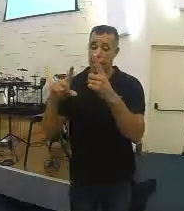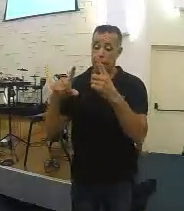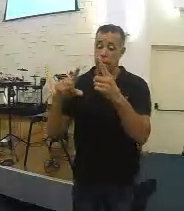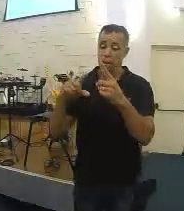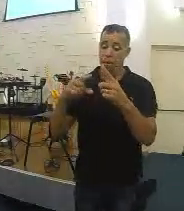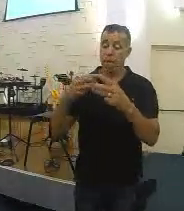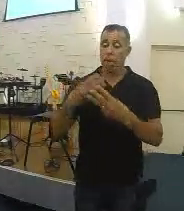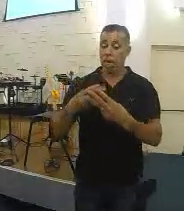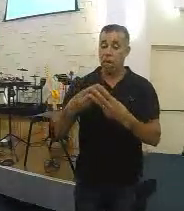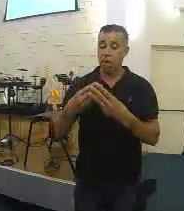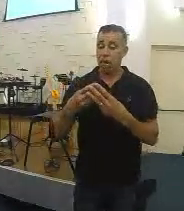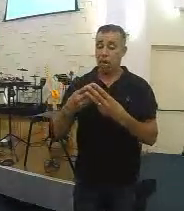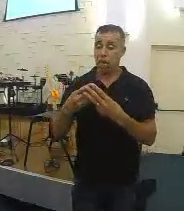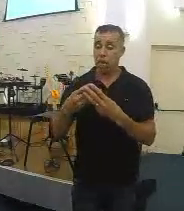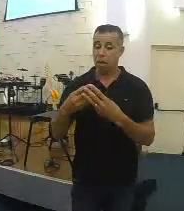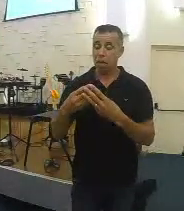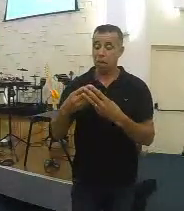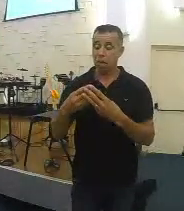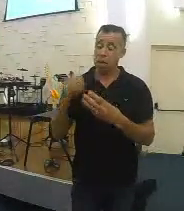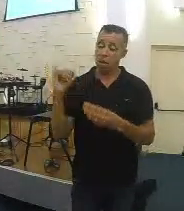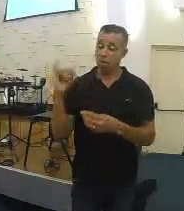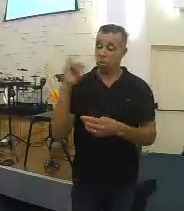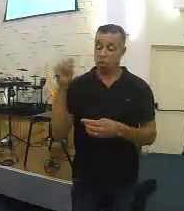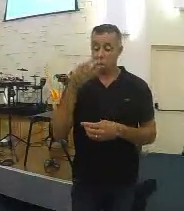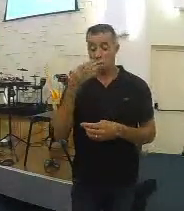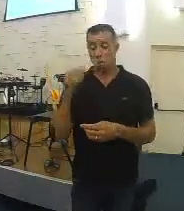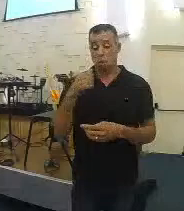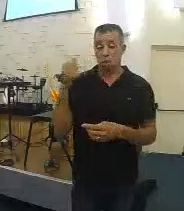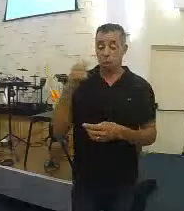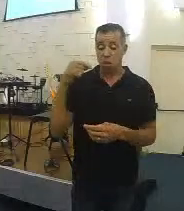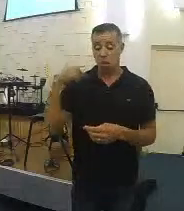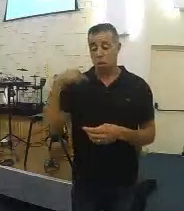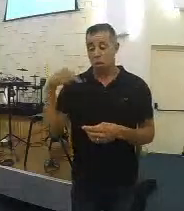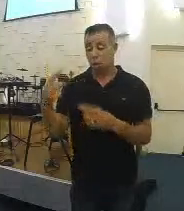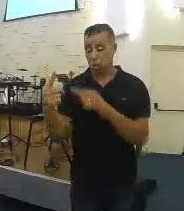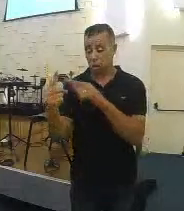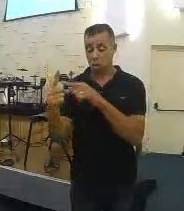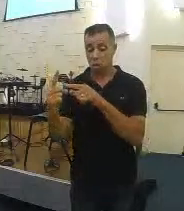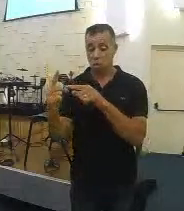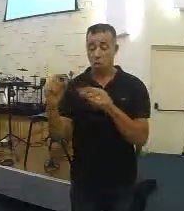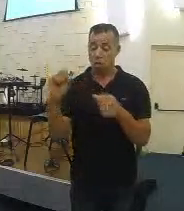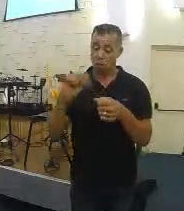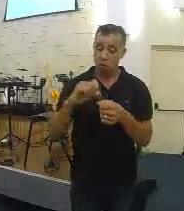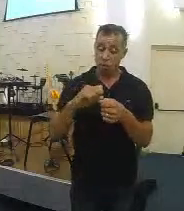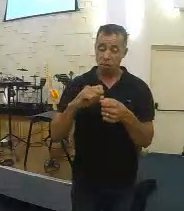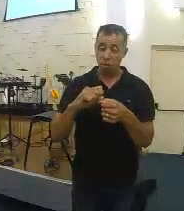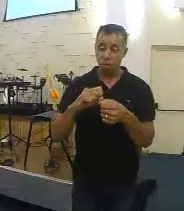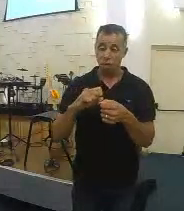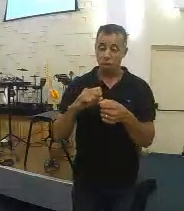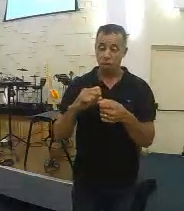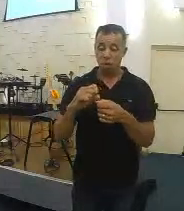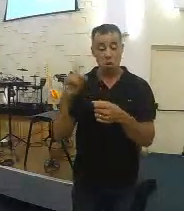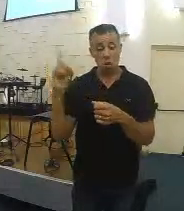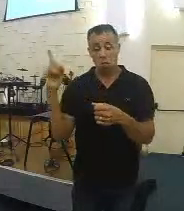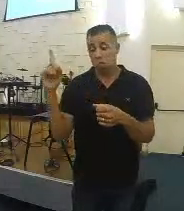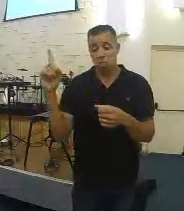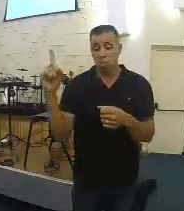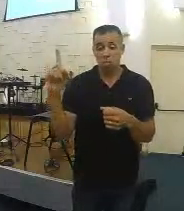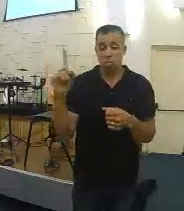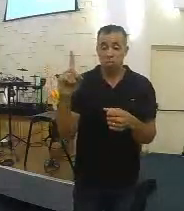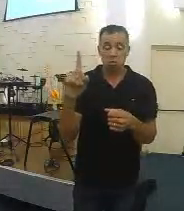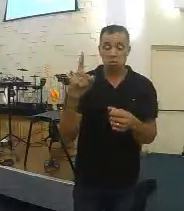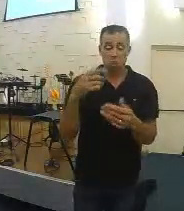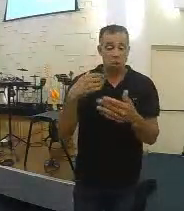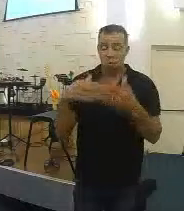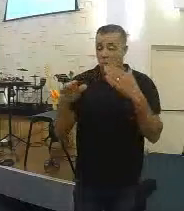onde tiver algo interessante para mim, eu quero ficar. Eu estou deixando a vida me levar. Onde houver